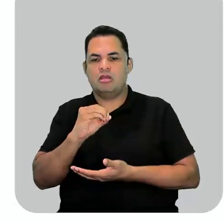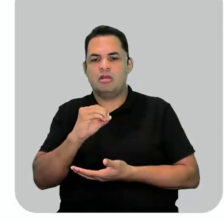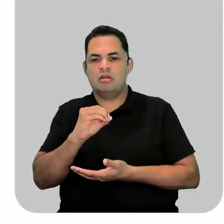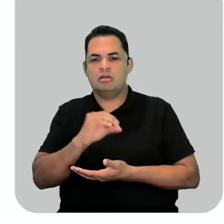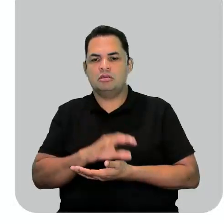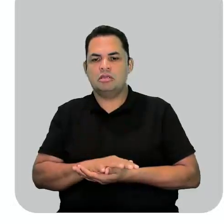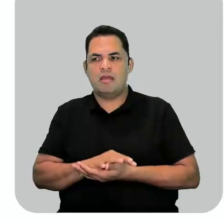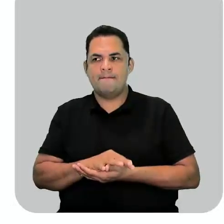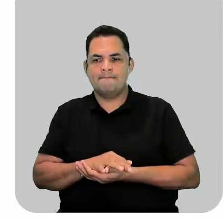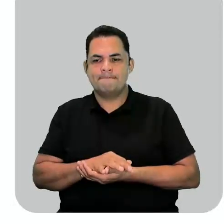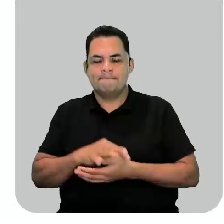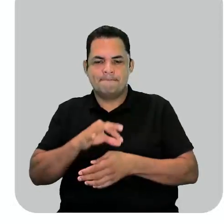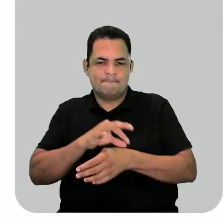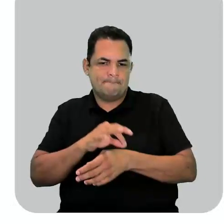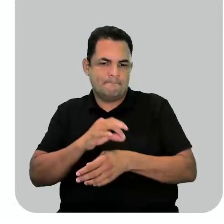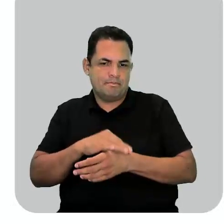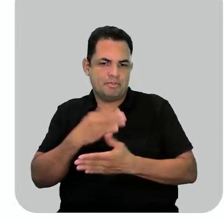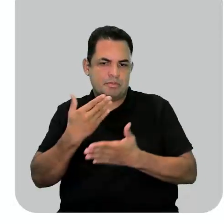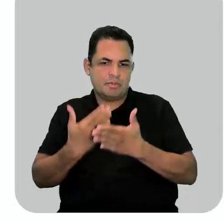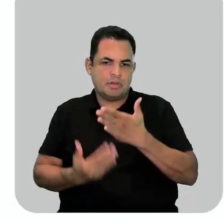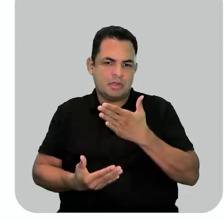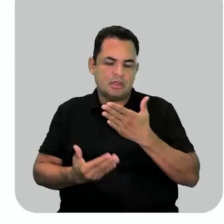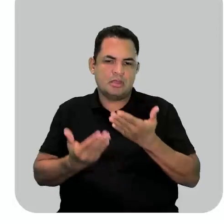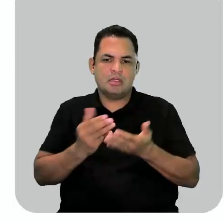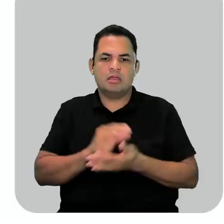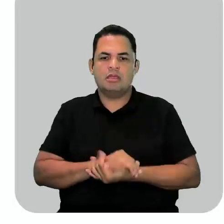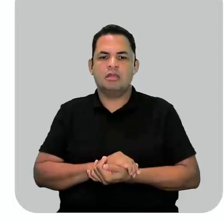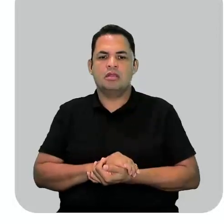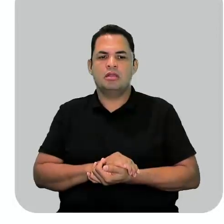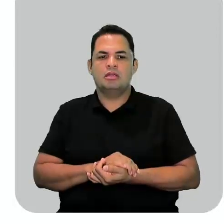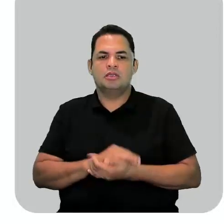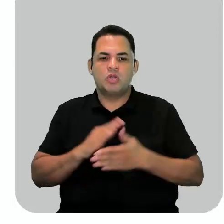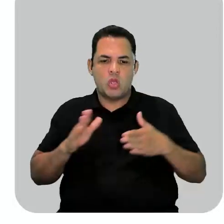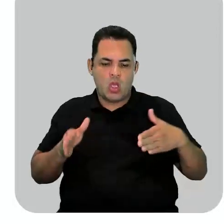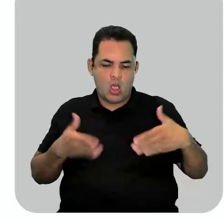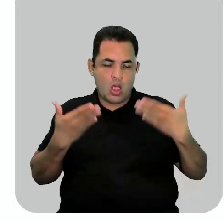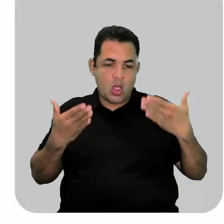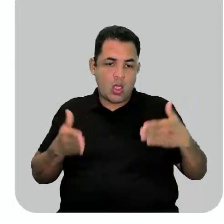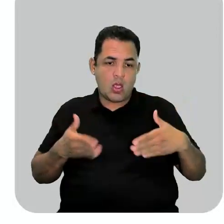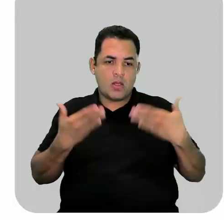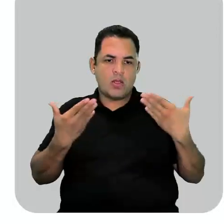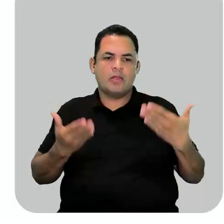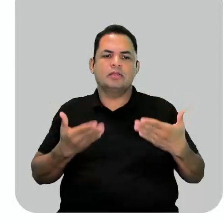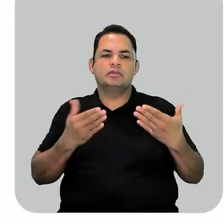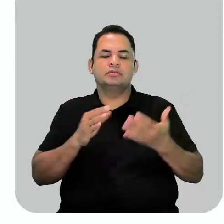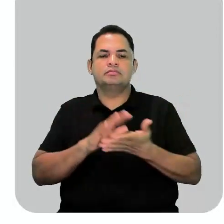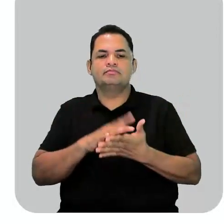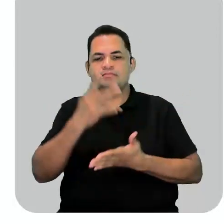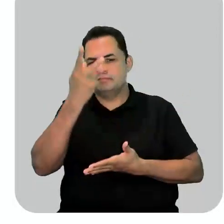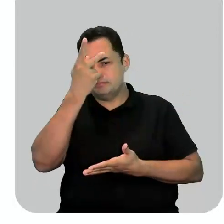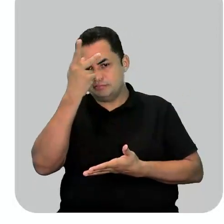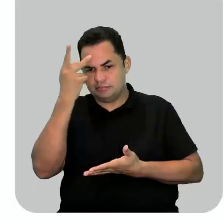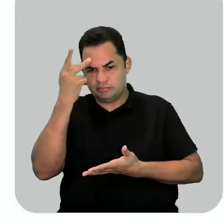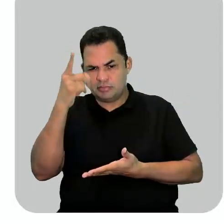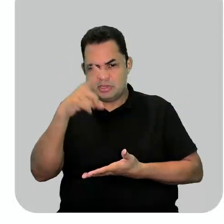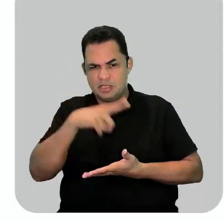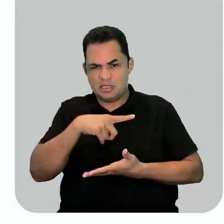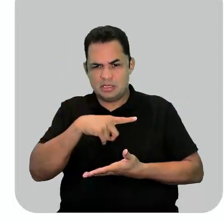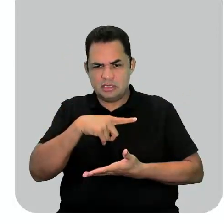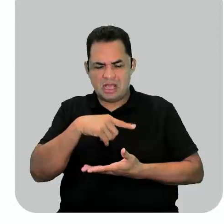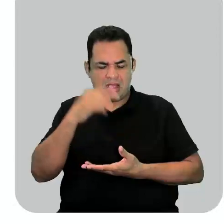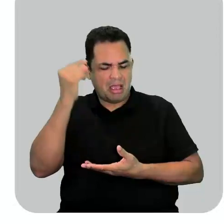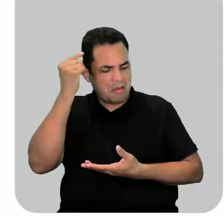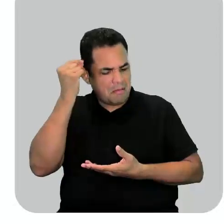de pelos. Então, ele tem uma queda nesses hormônios, o que vai estimular com que a pessoa fique tendo mais queda